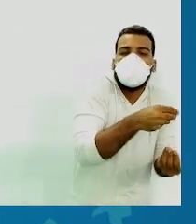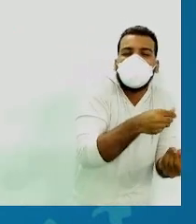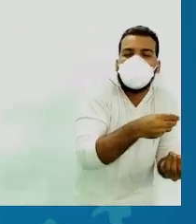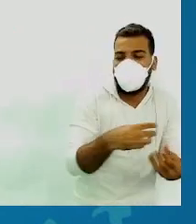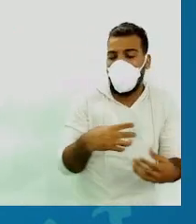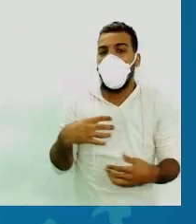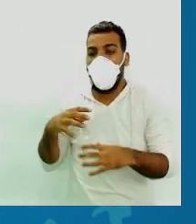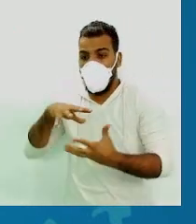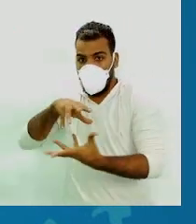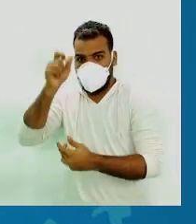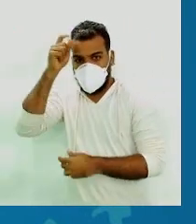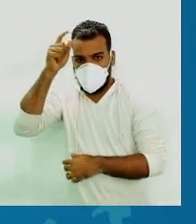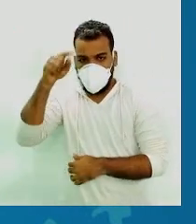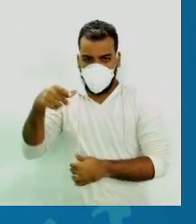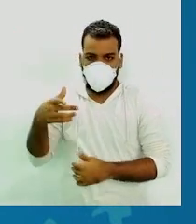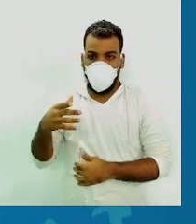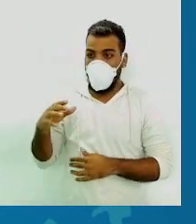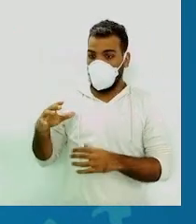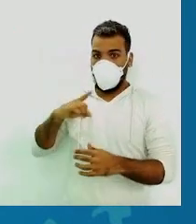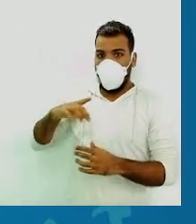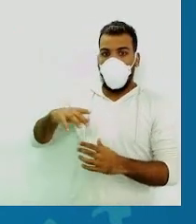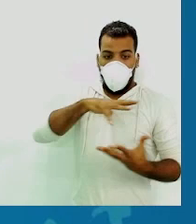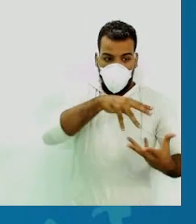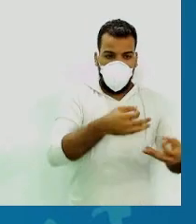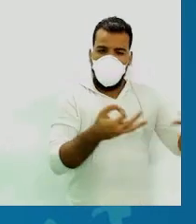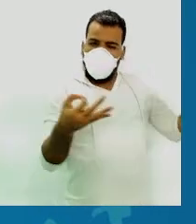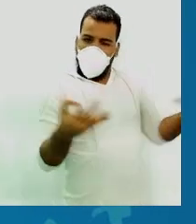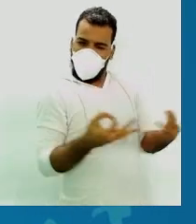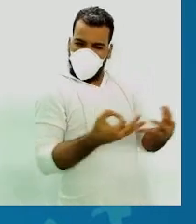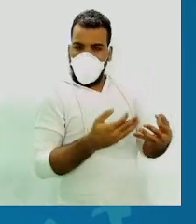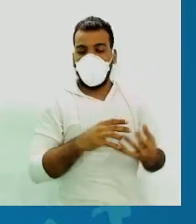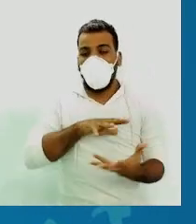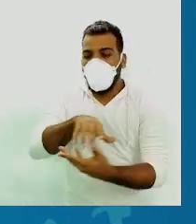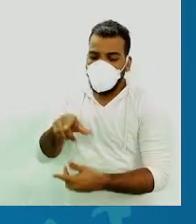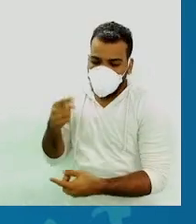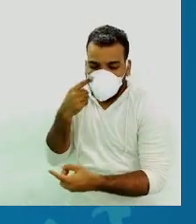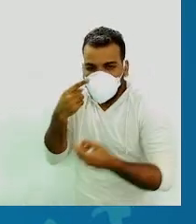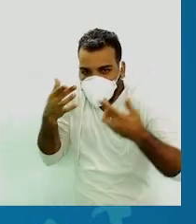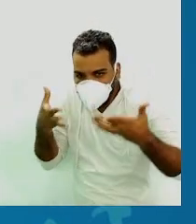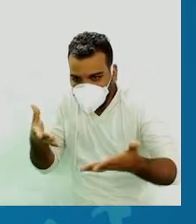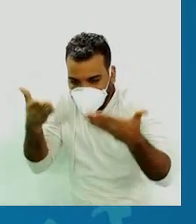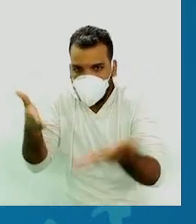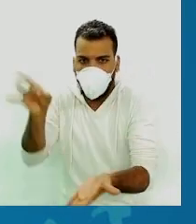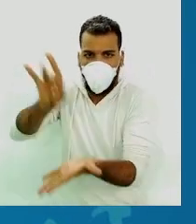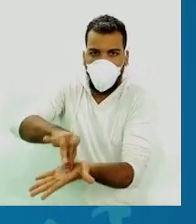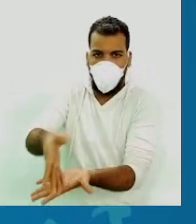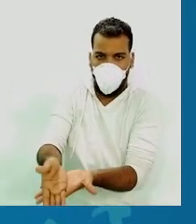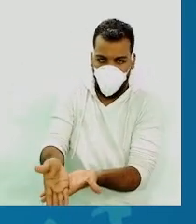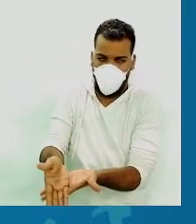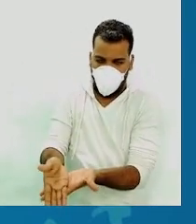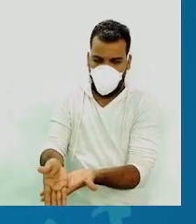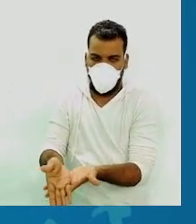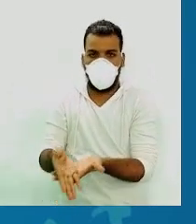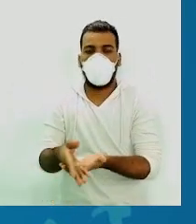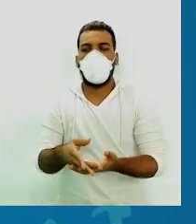inteligível, o mundo das ideias, que é o mundo perfeito e o mundo ideal. Dentro do dualismo platônico, né,